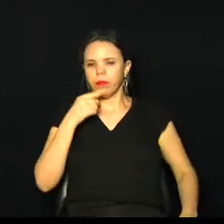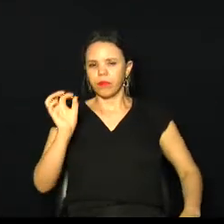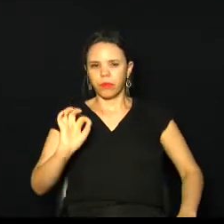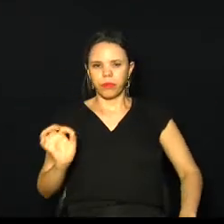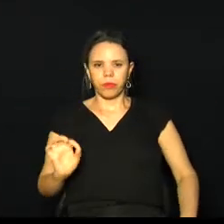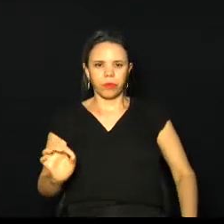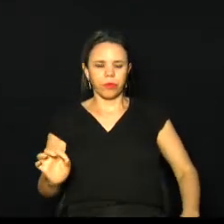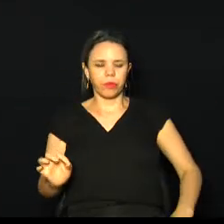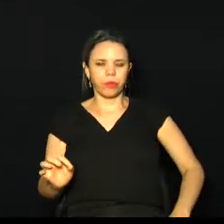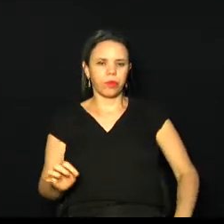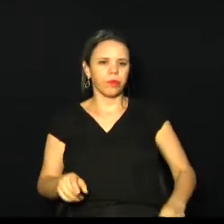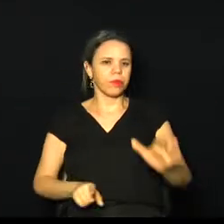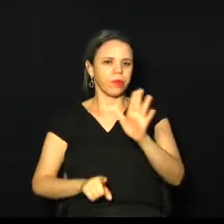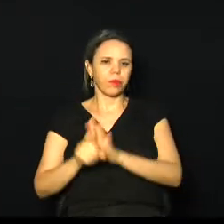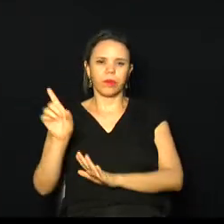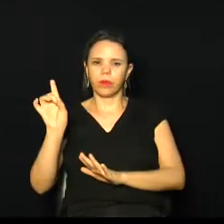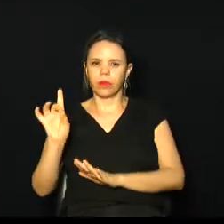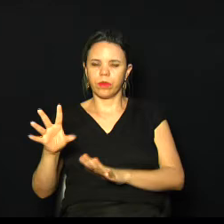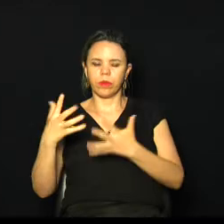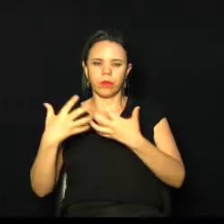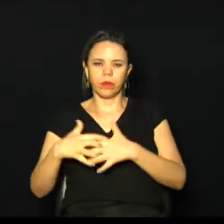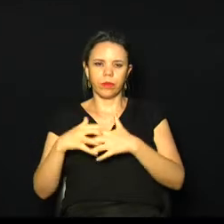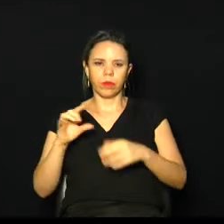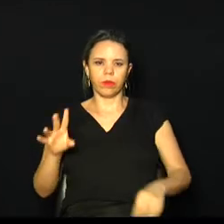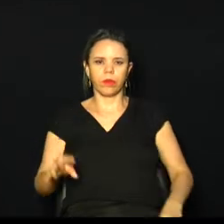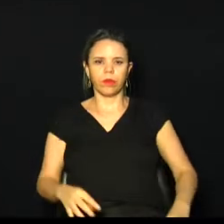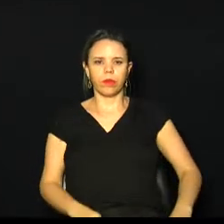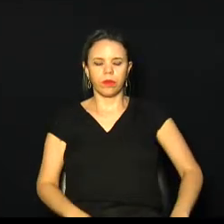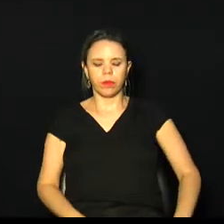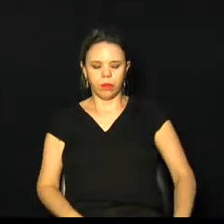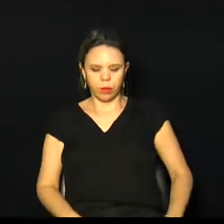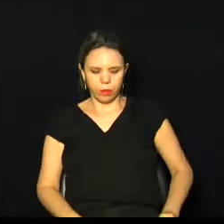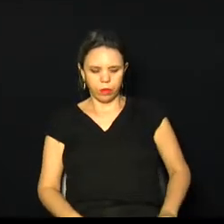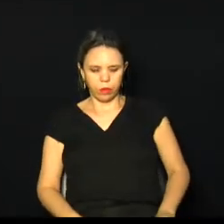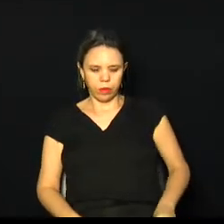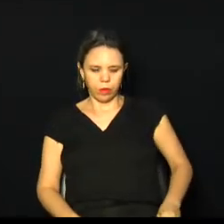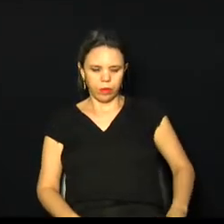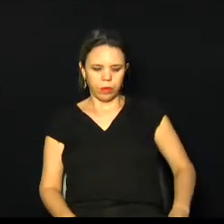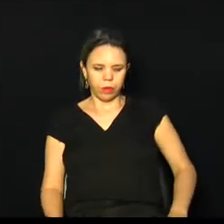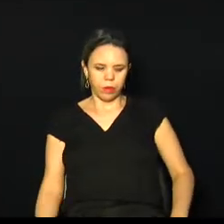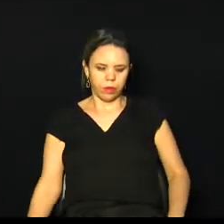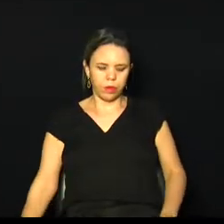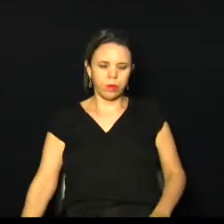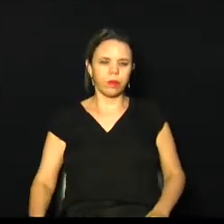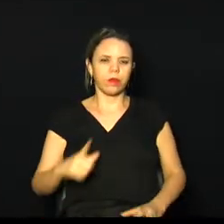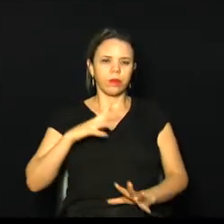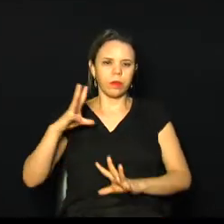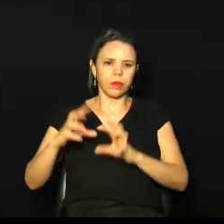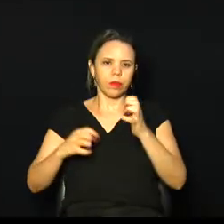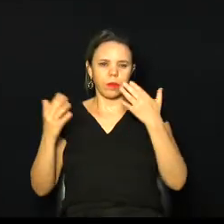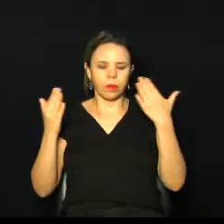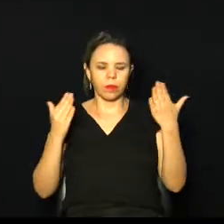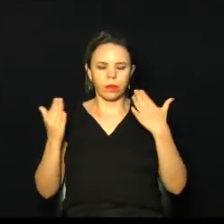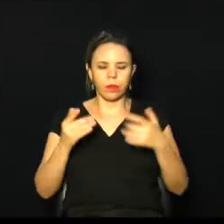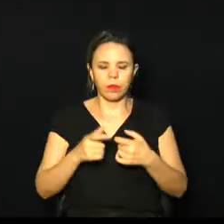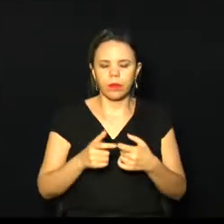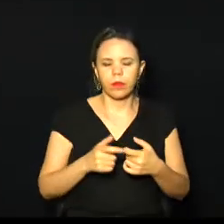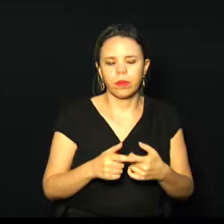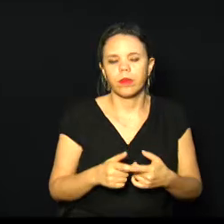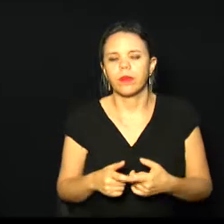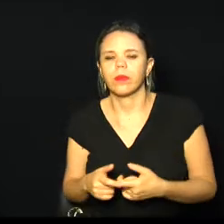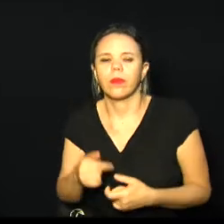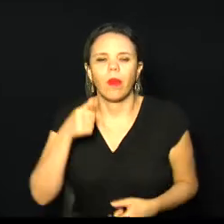né? sem perguntas, somente reflexões mesmo. Temos aí um mediador de conflitos, um psicólogo, um médico,